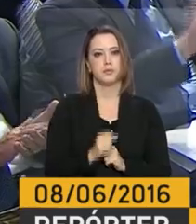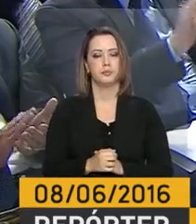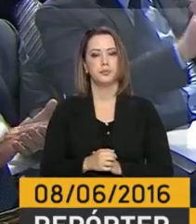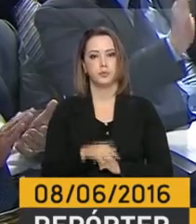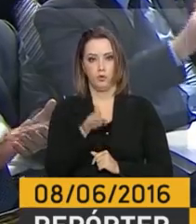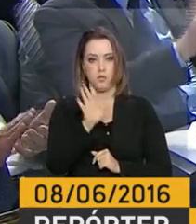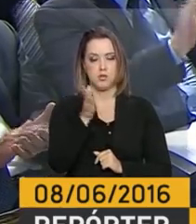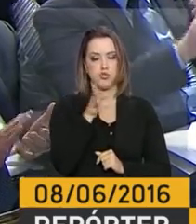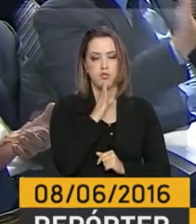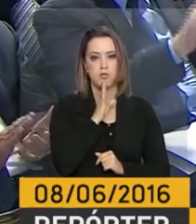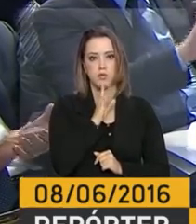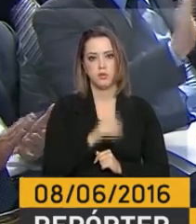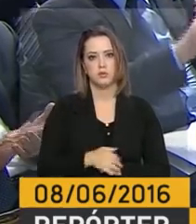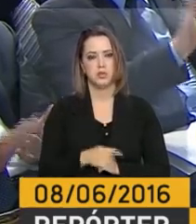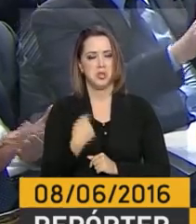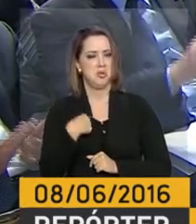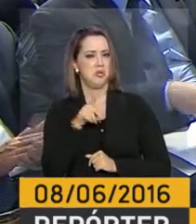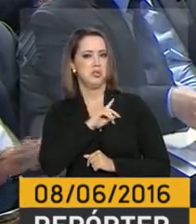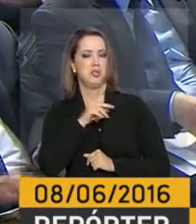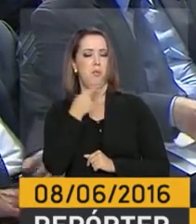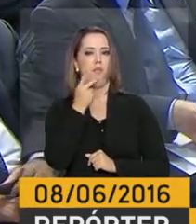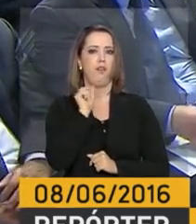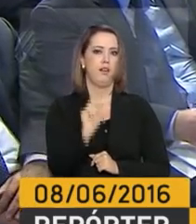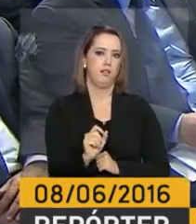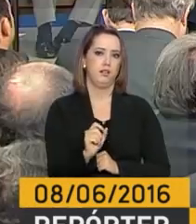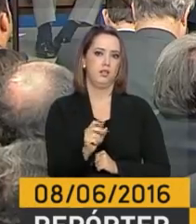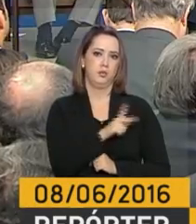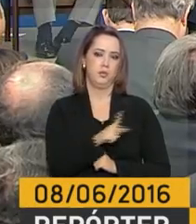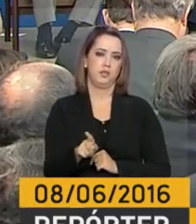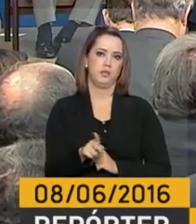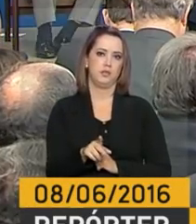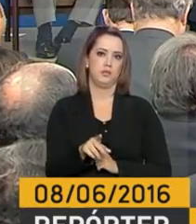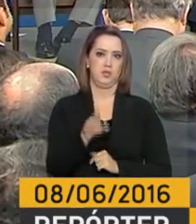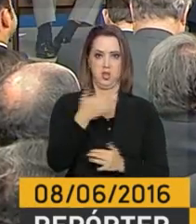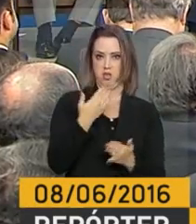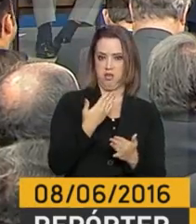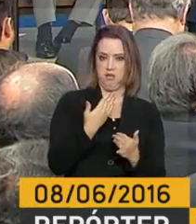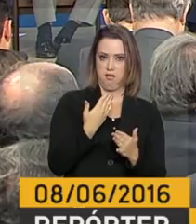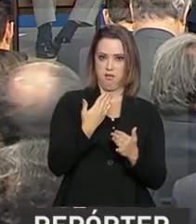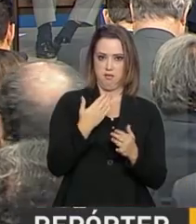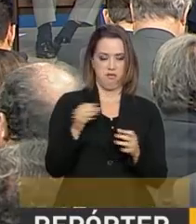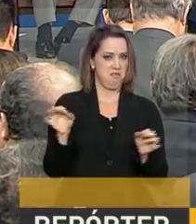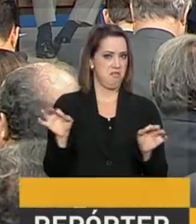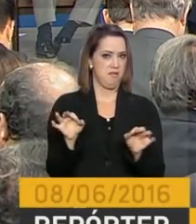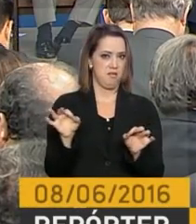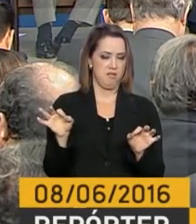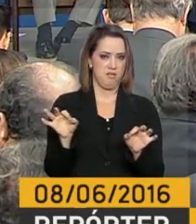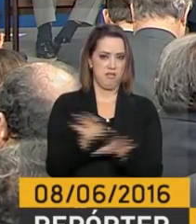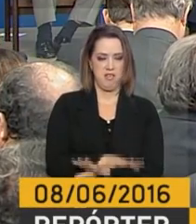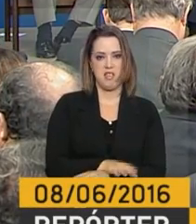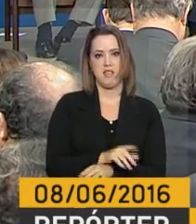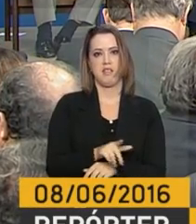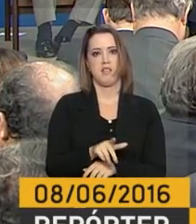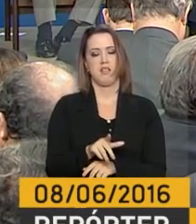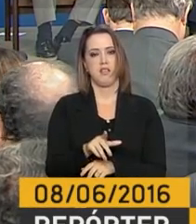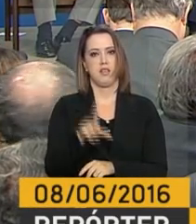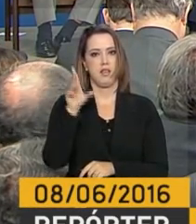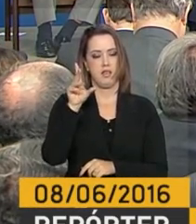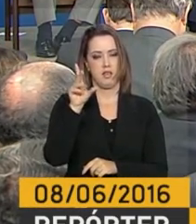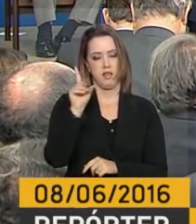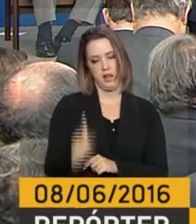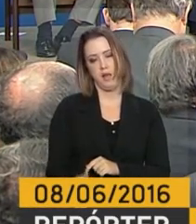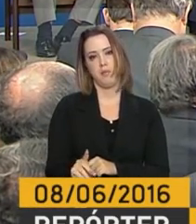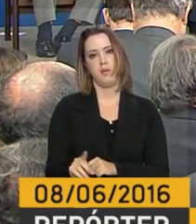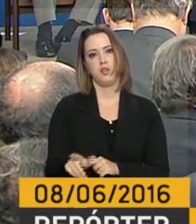nr1 não estamos falando presidente em perdas de direitos básicos para o trabalhador